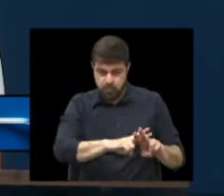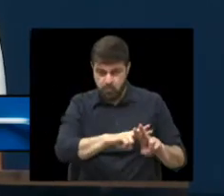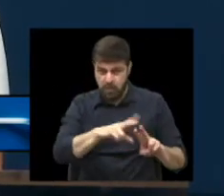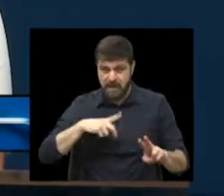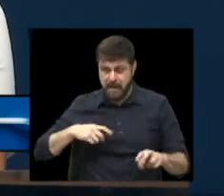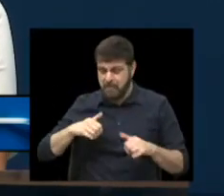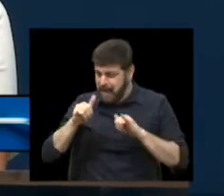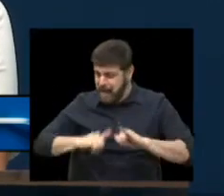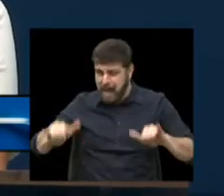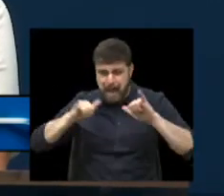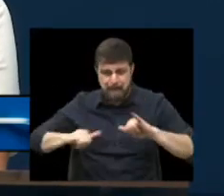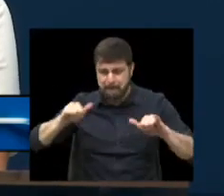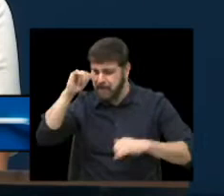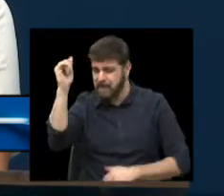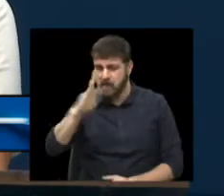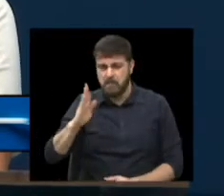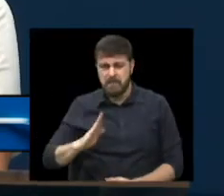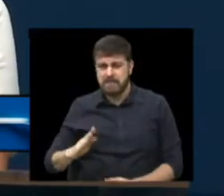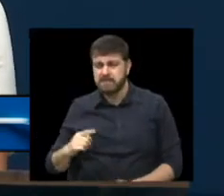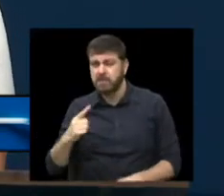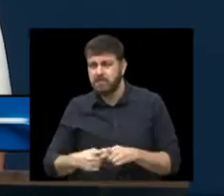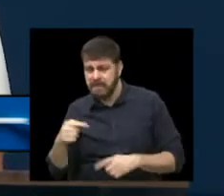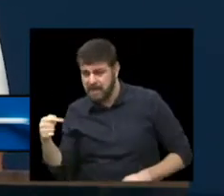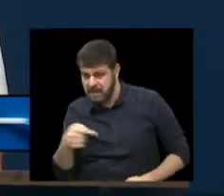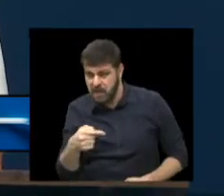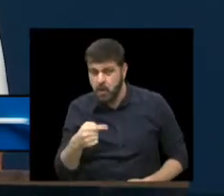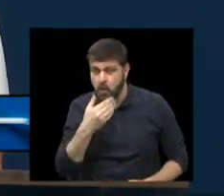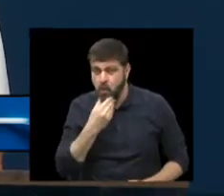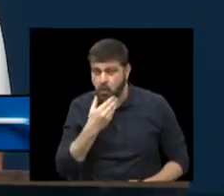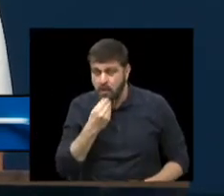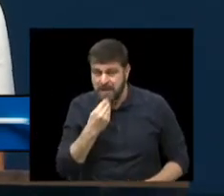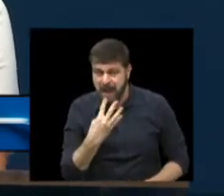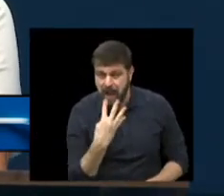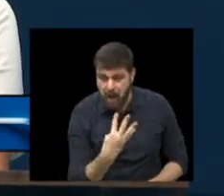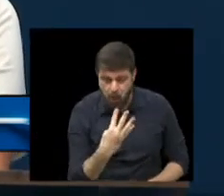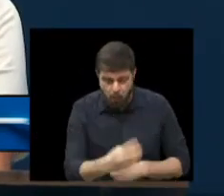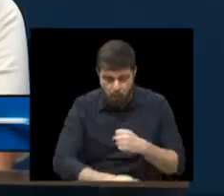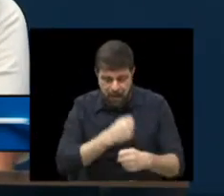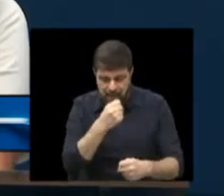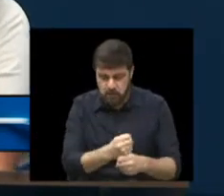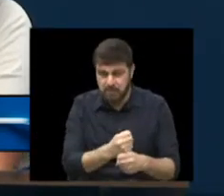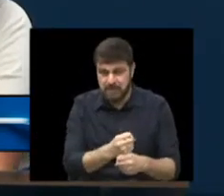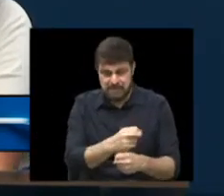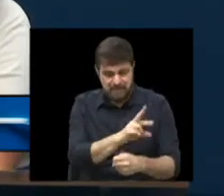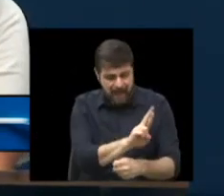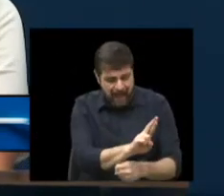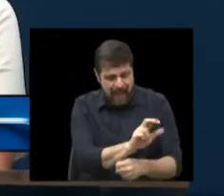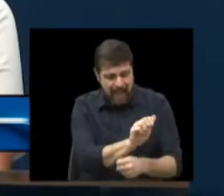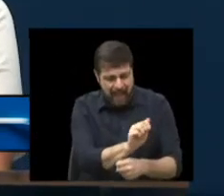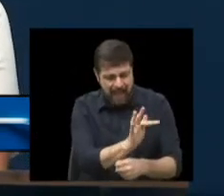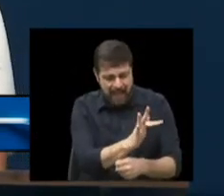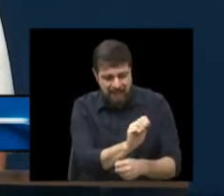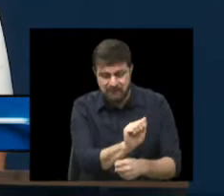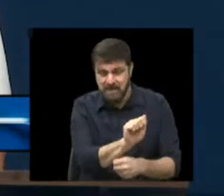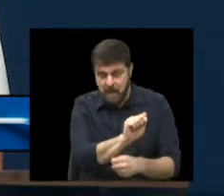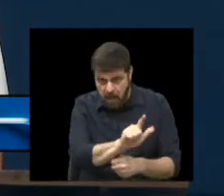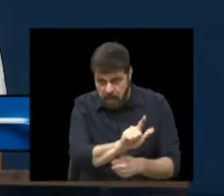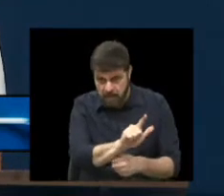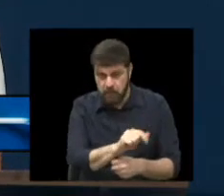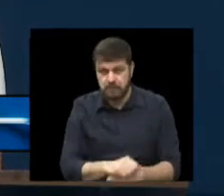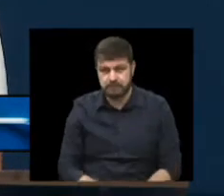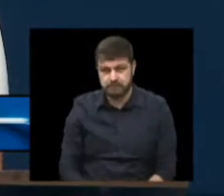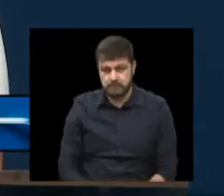Braga. Rafael Braga está preso há 4 anos. Rafael foi encarcerado em junho